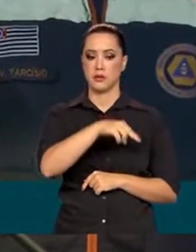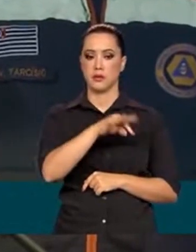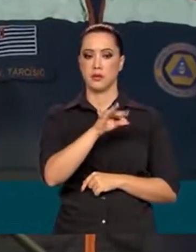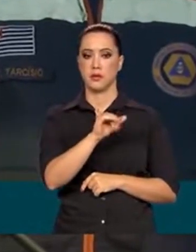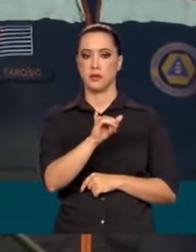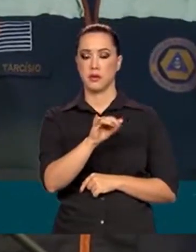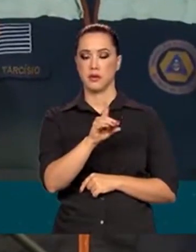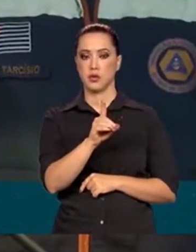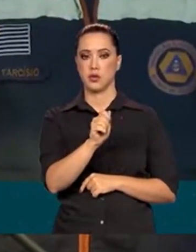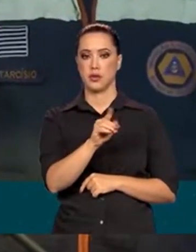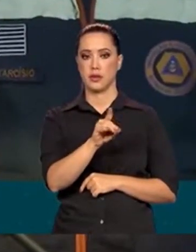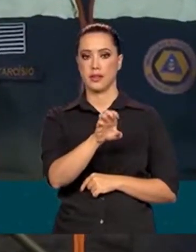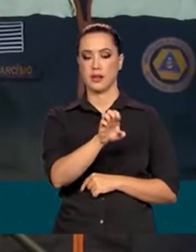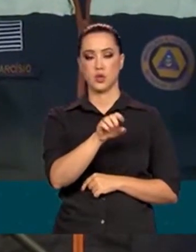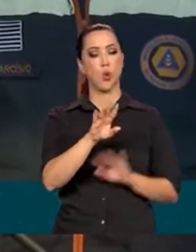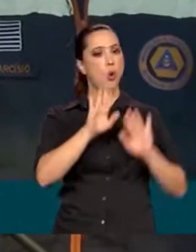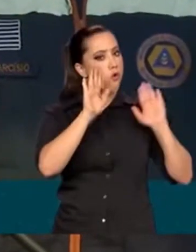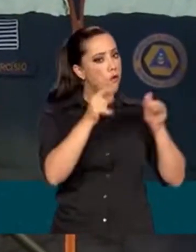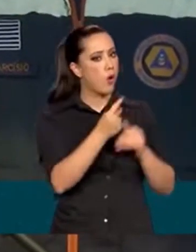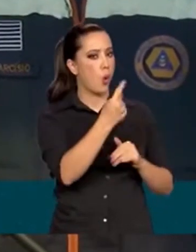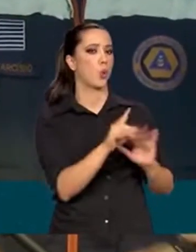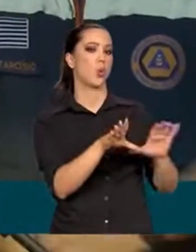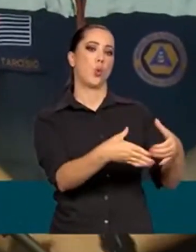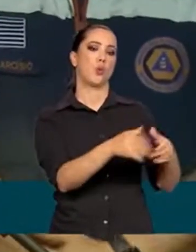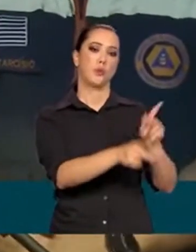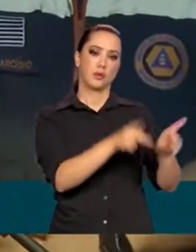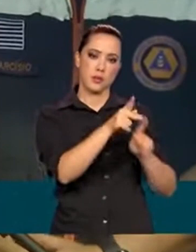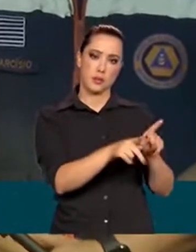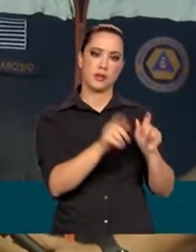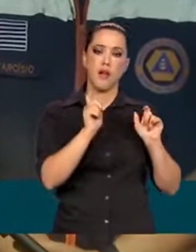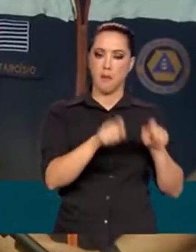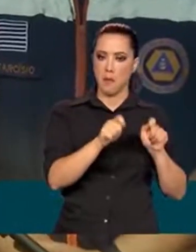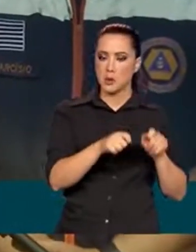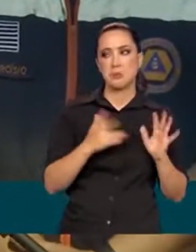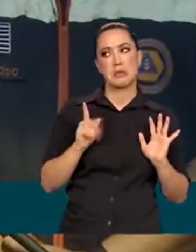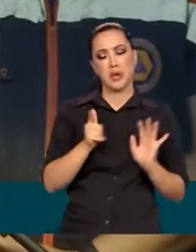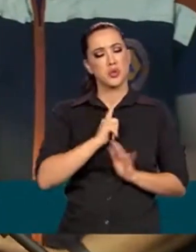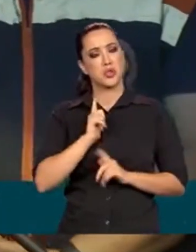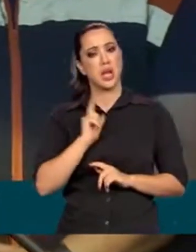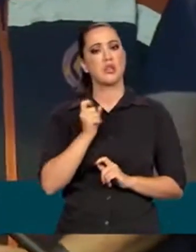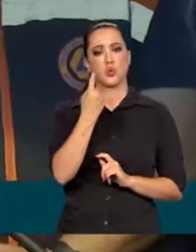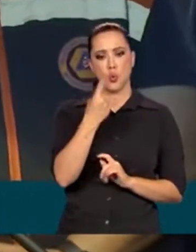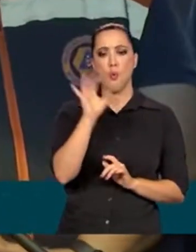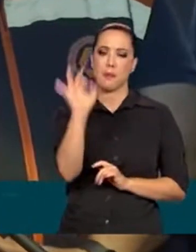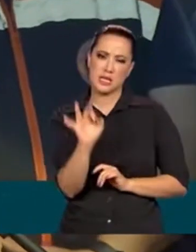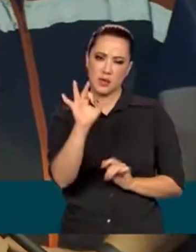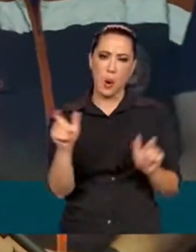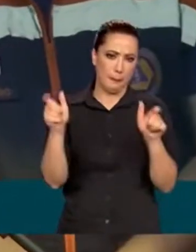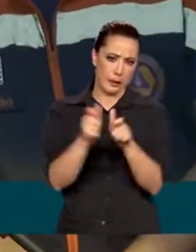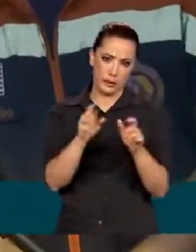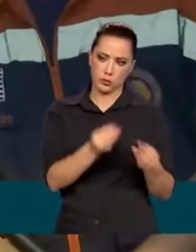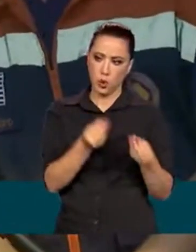uma população específica. Vamos ver se a gente tem alguma possibilidade de uma parte disso poder